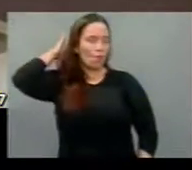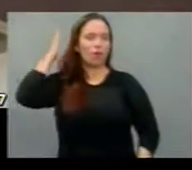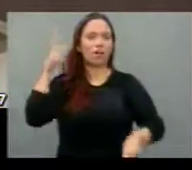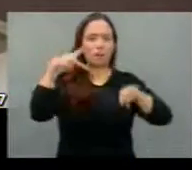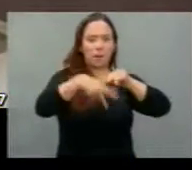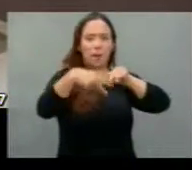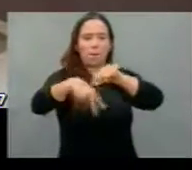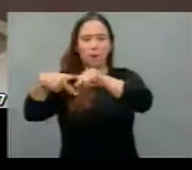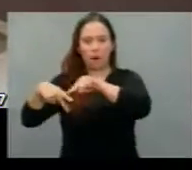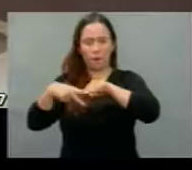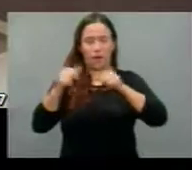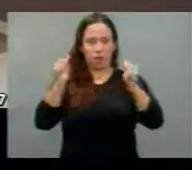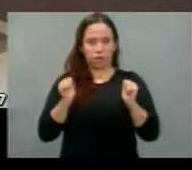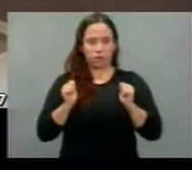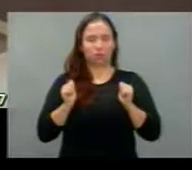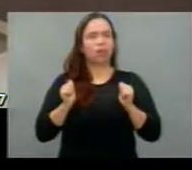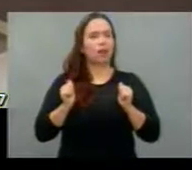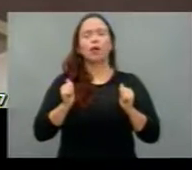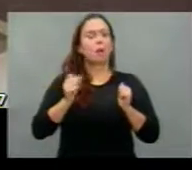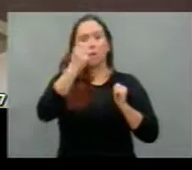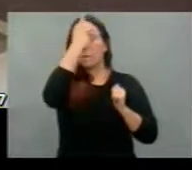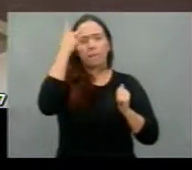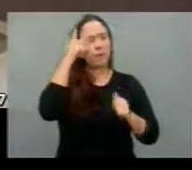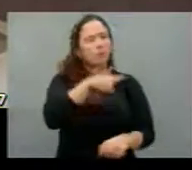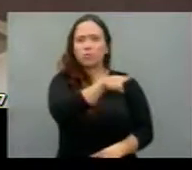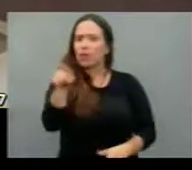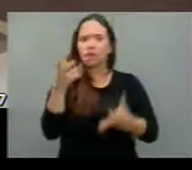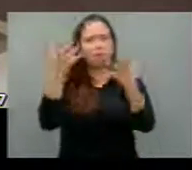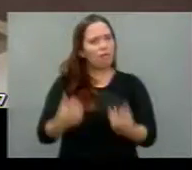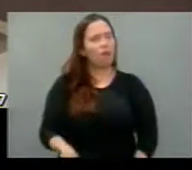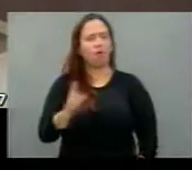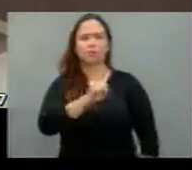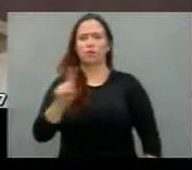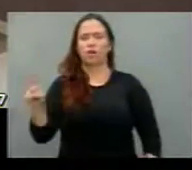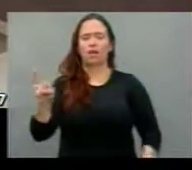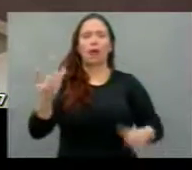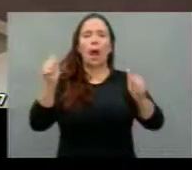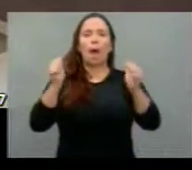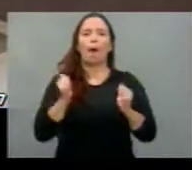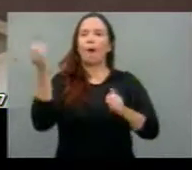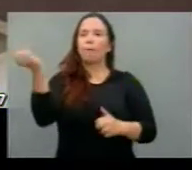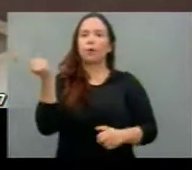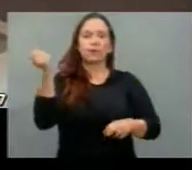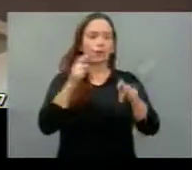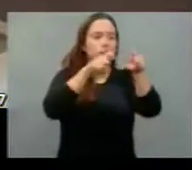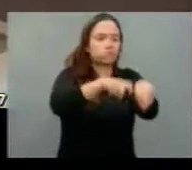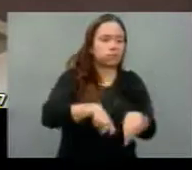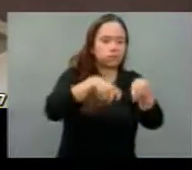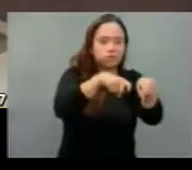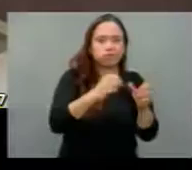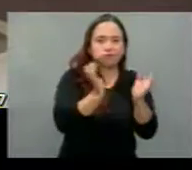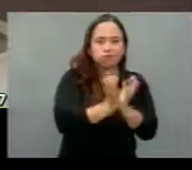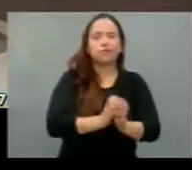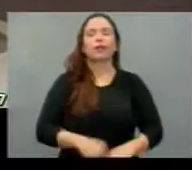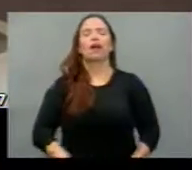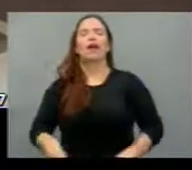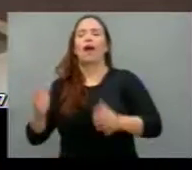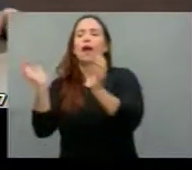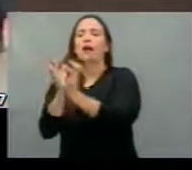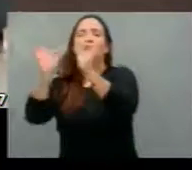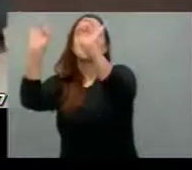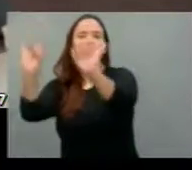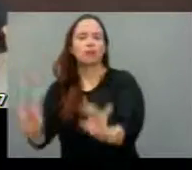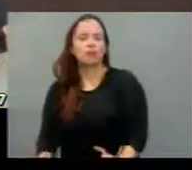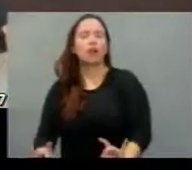de pessoas dizendo que não concordam com o fim da aposentadoria rural, da aposentadoria diferenciada, das aposentadorias